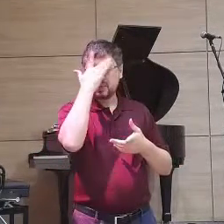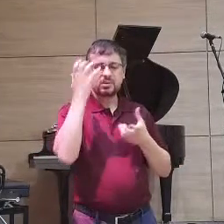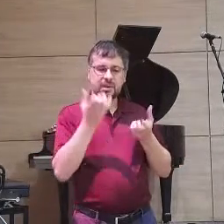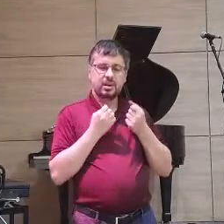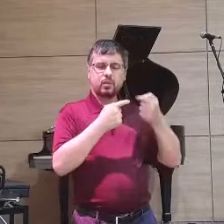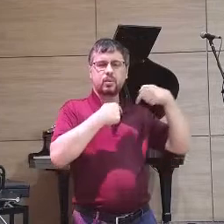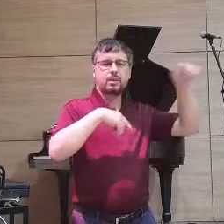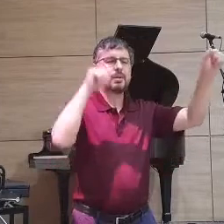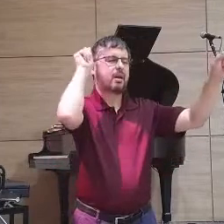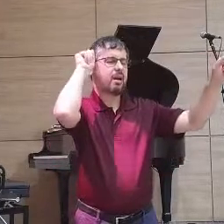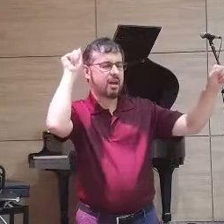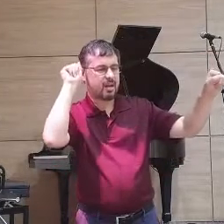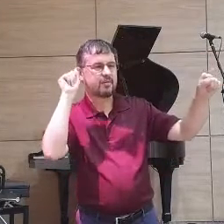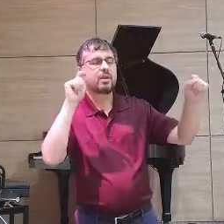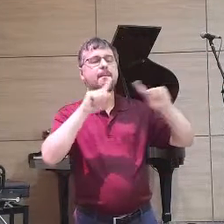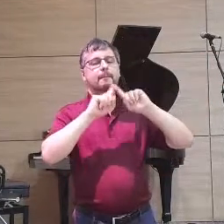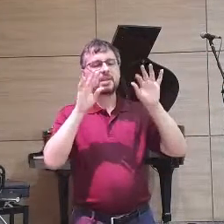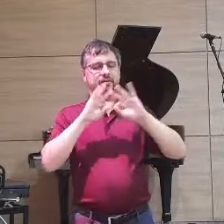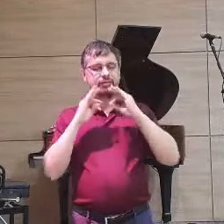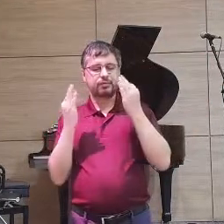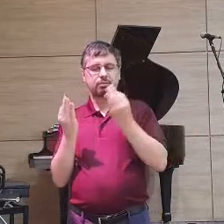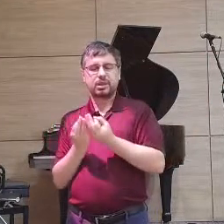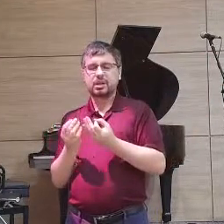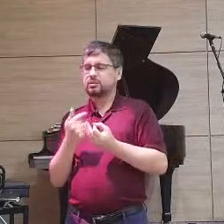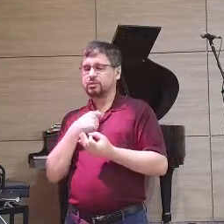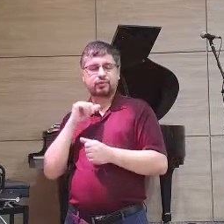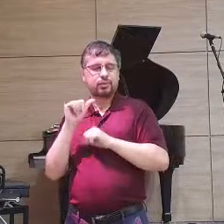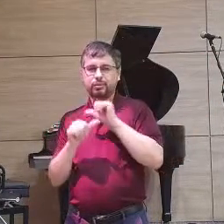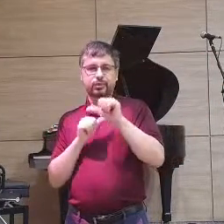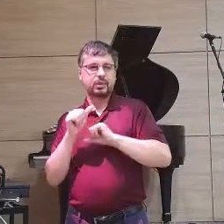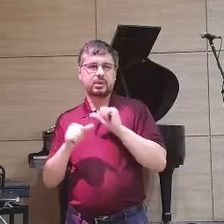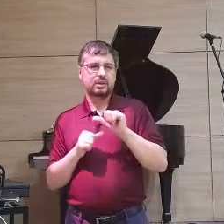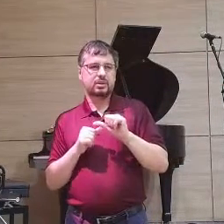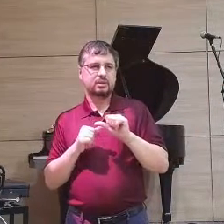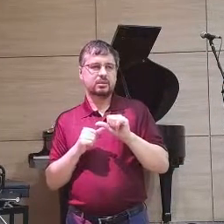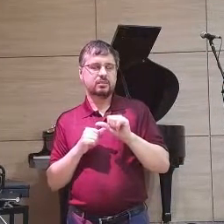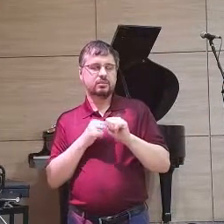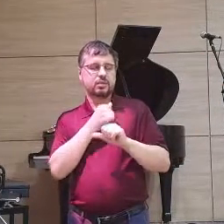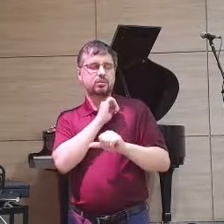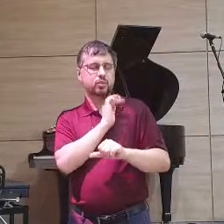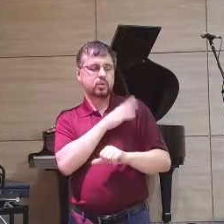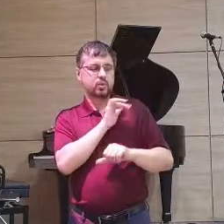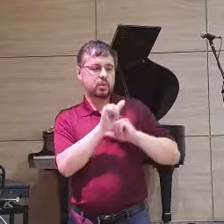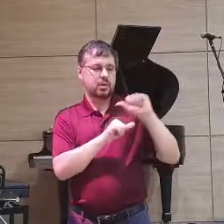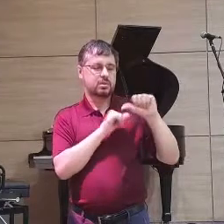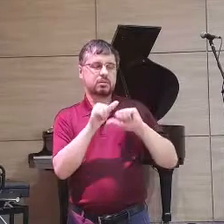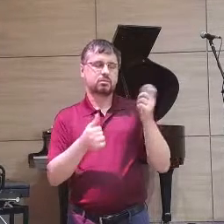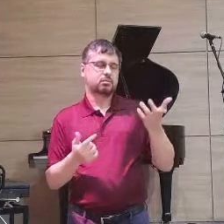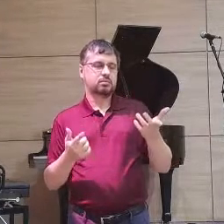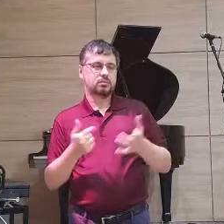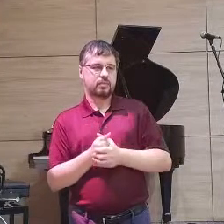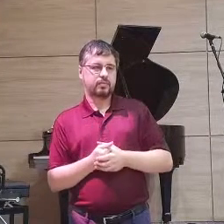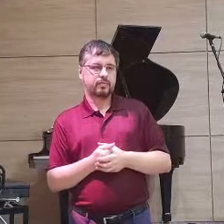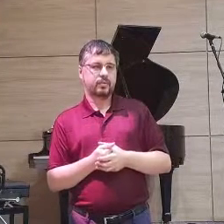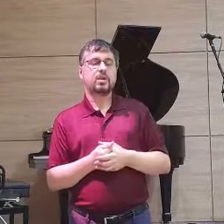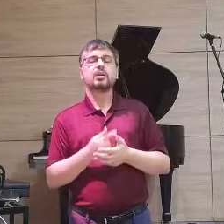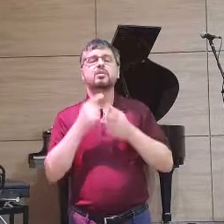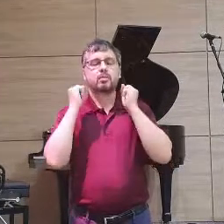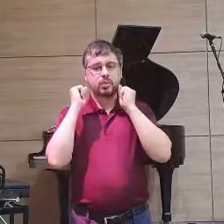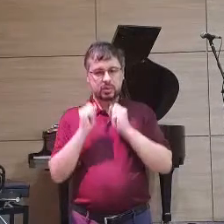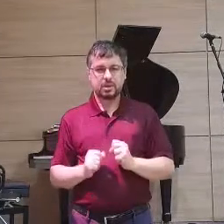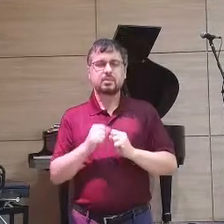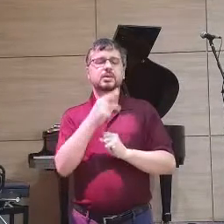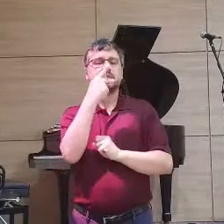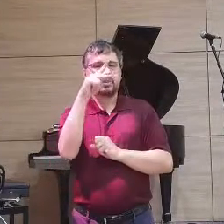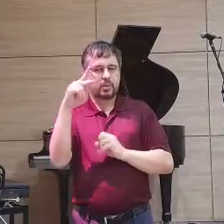querendo ir para África e a sua família não foi alterada pelo evangélica alterou o seu coração então esse poder tem